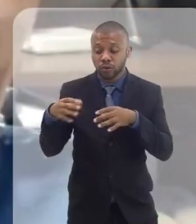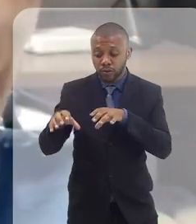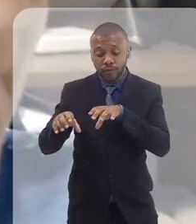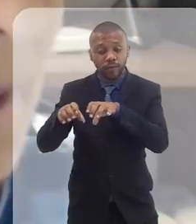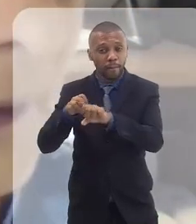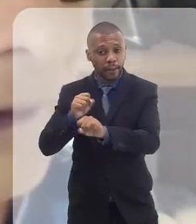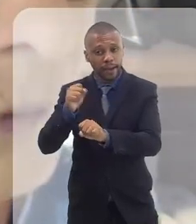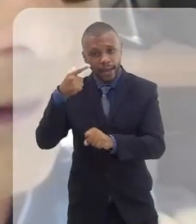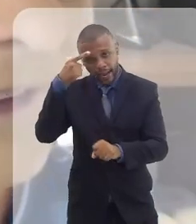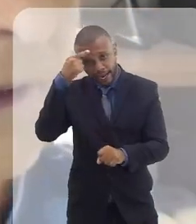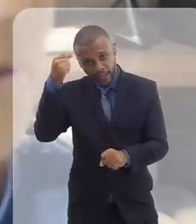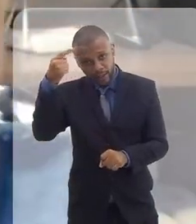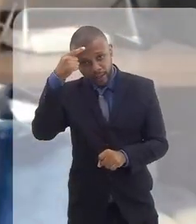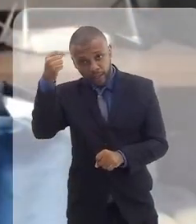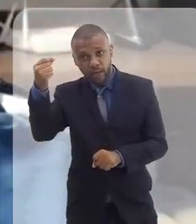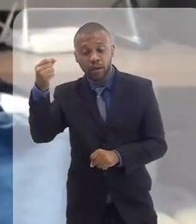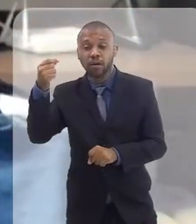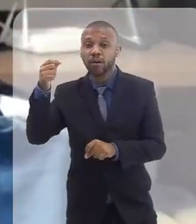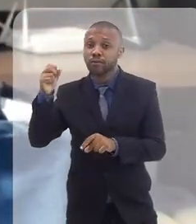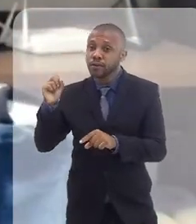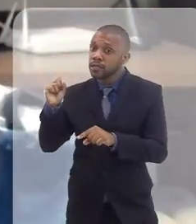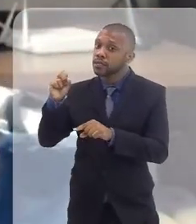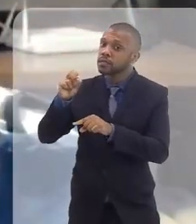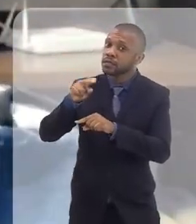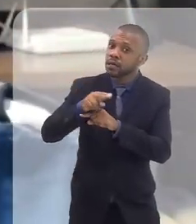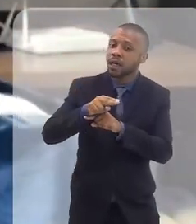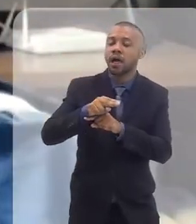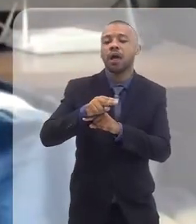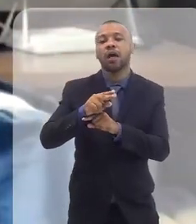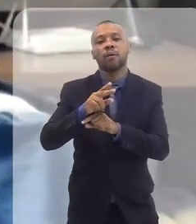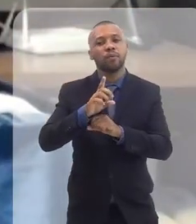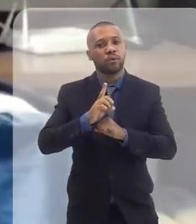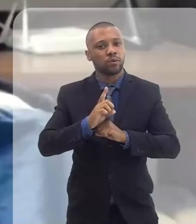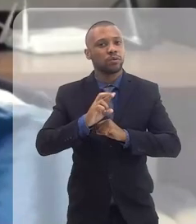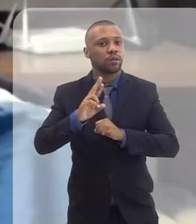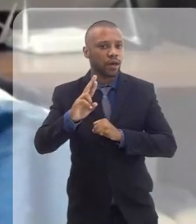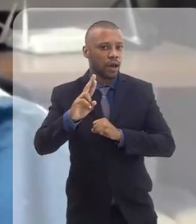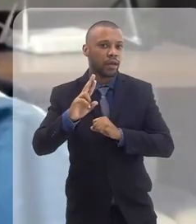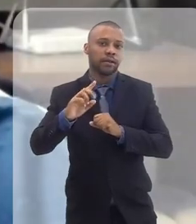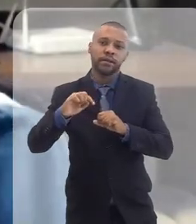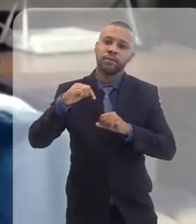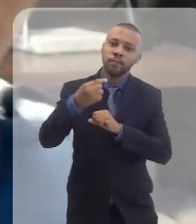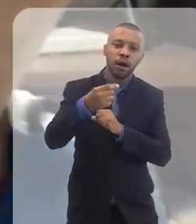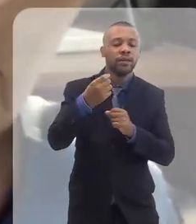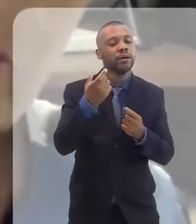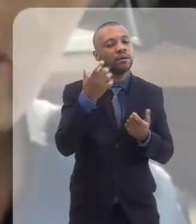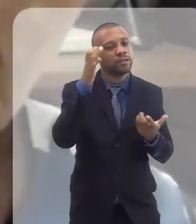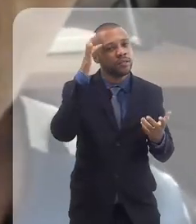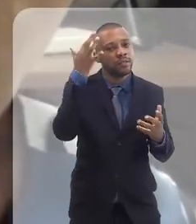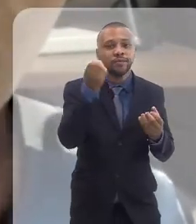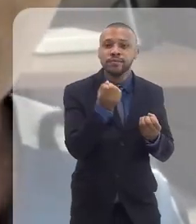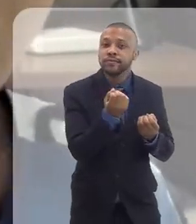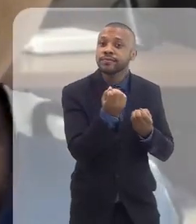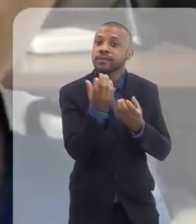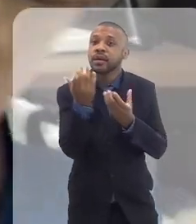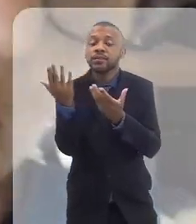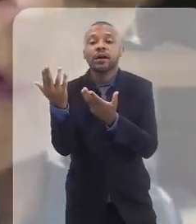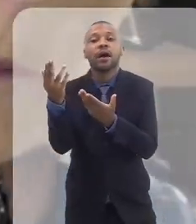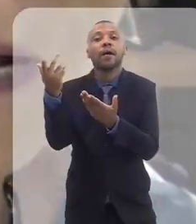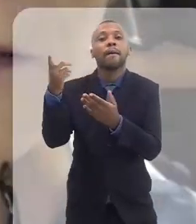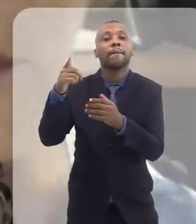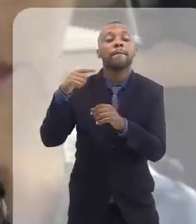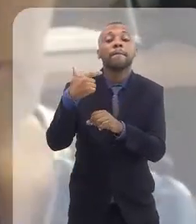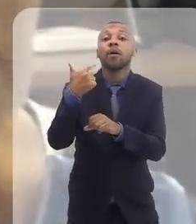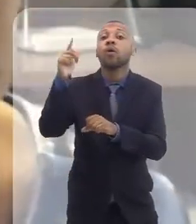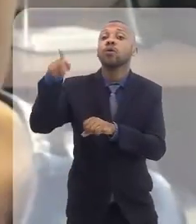Eu acabei a graduação, eu fui direto para o doutorado e depois eu fui para o exterior,